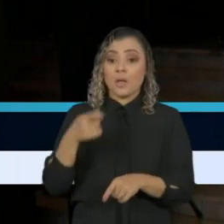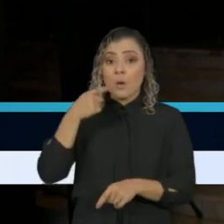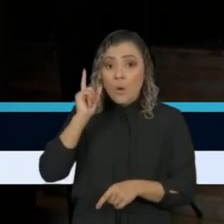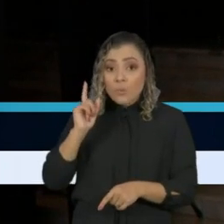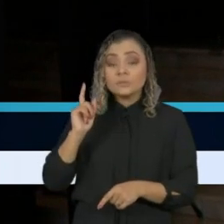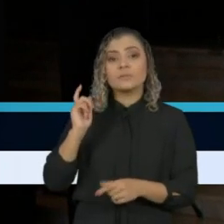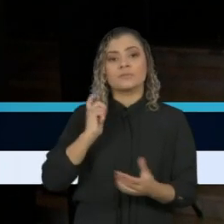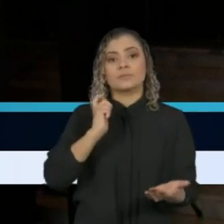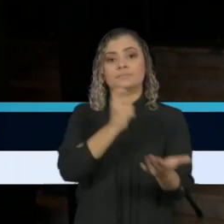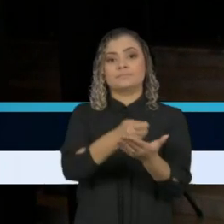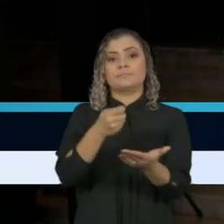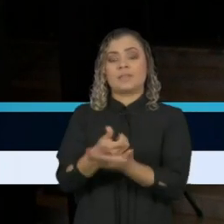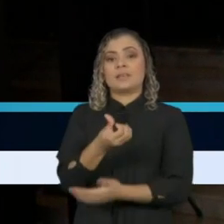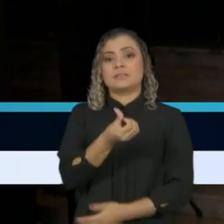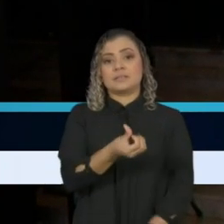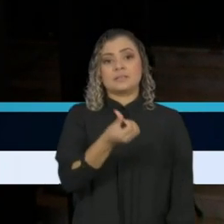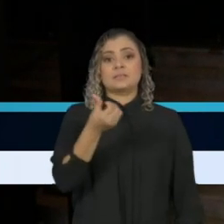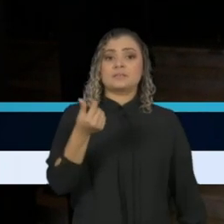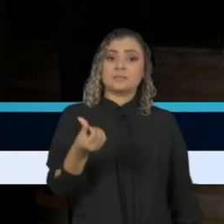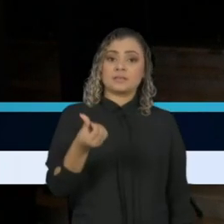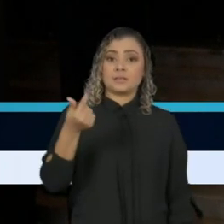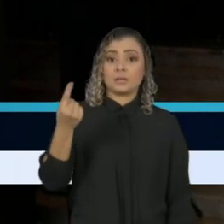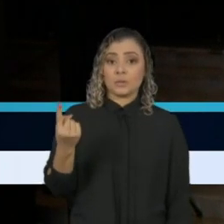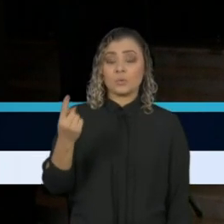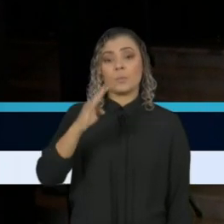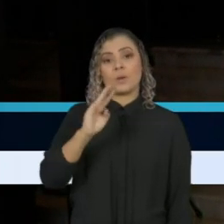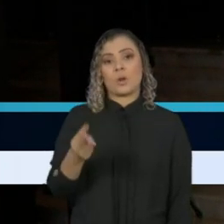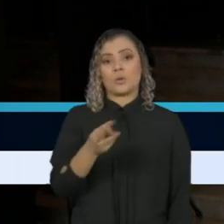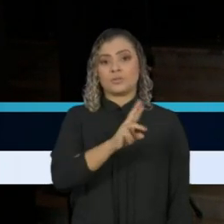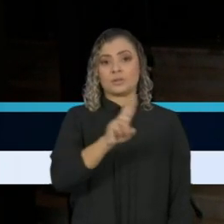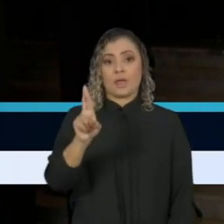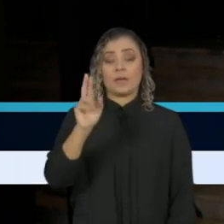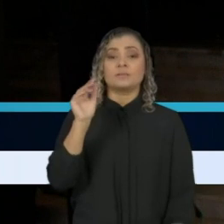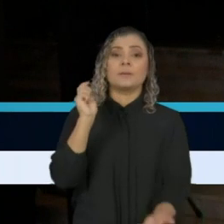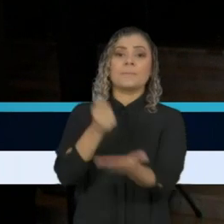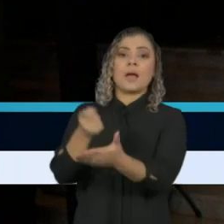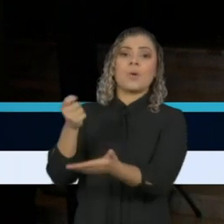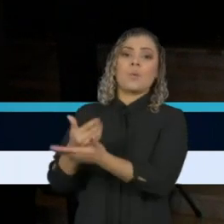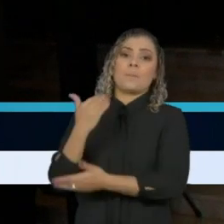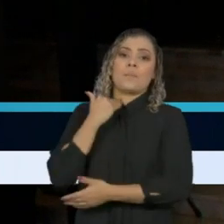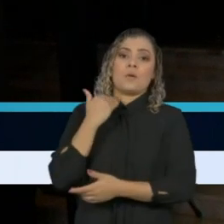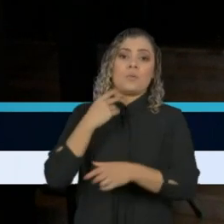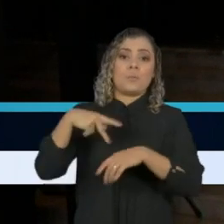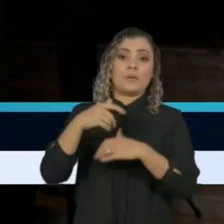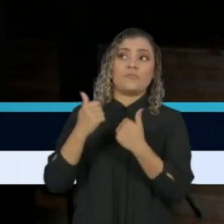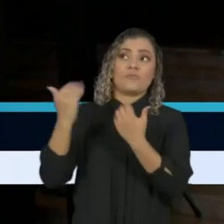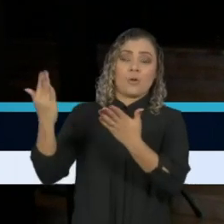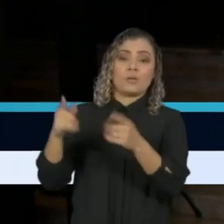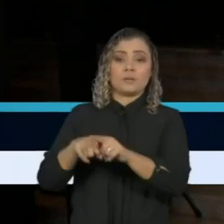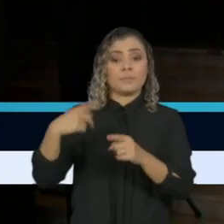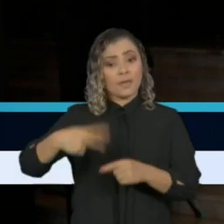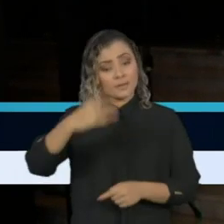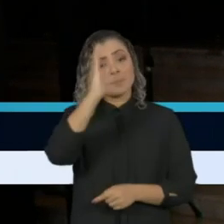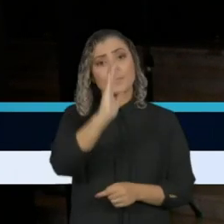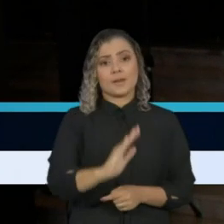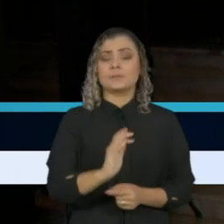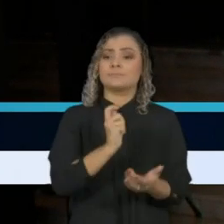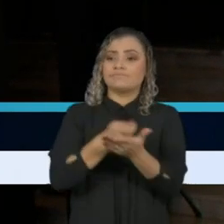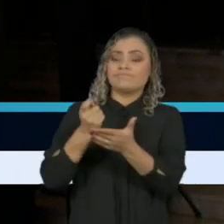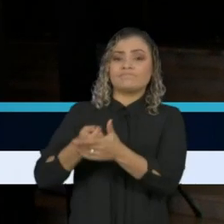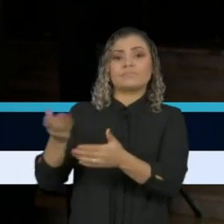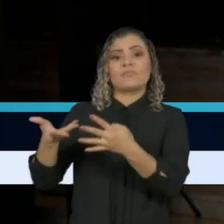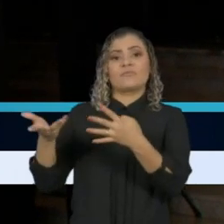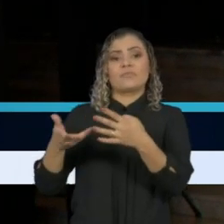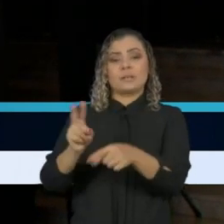fez o pagamento de 661 milhões de reais a bancos públicos, a bancos internacionais dos seus financiamentos, a folha